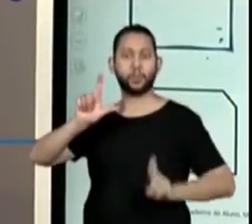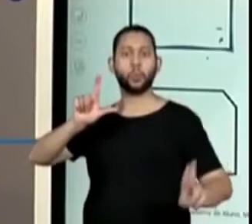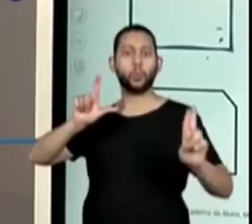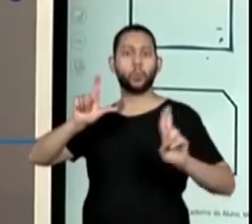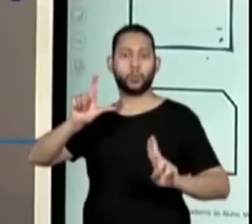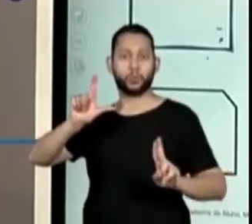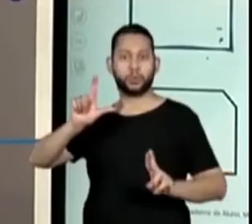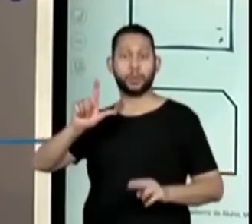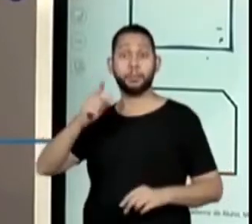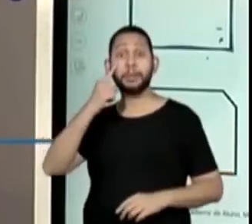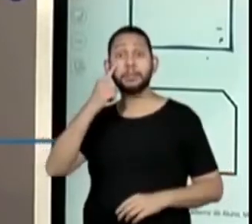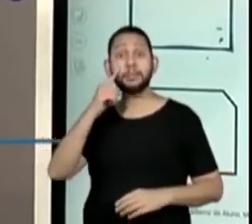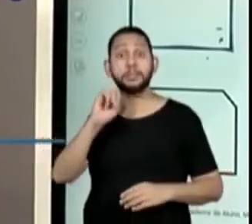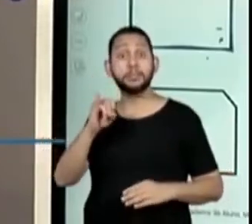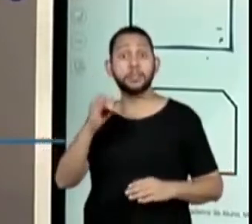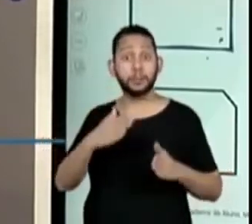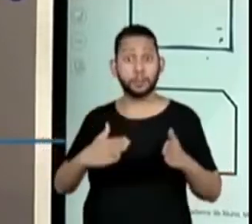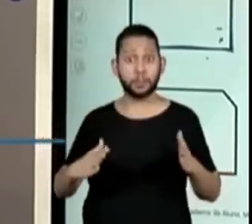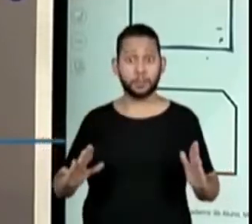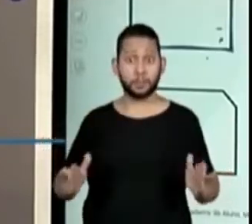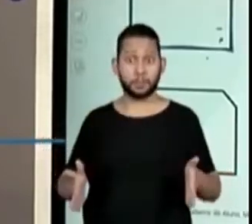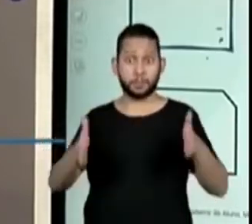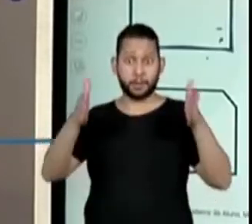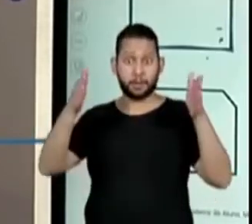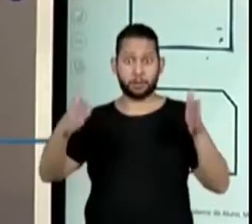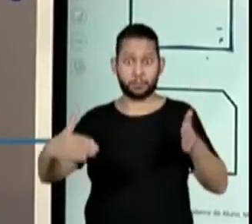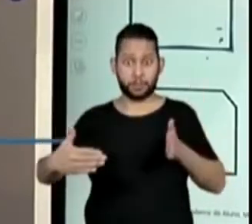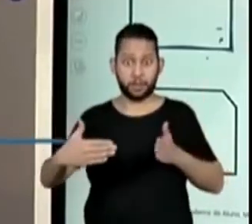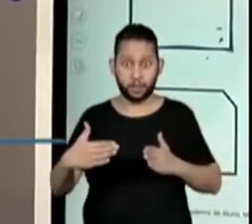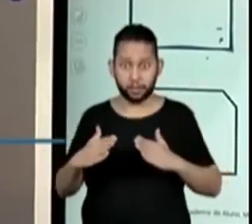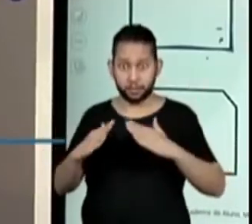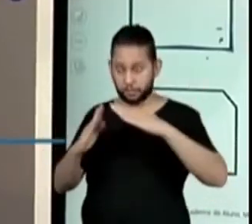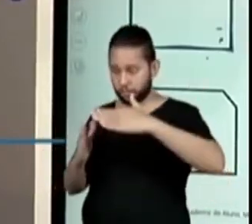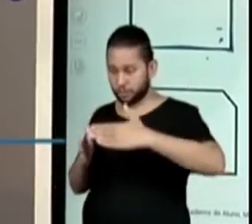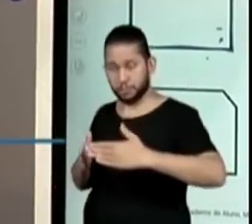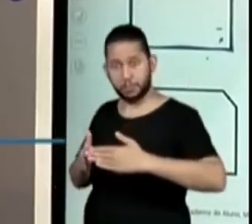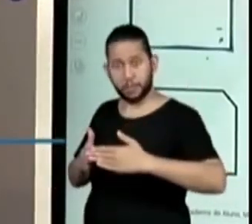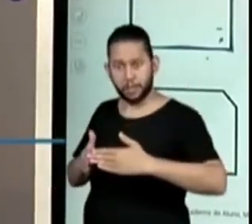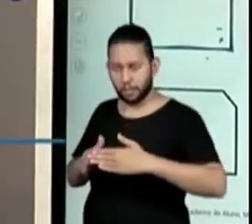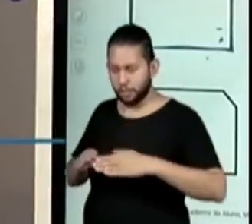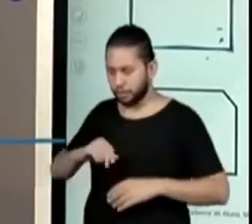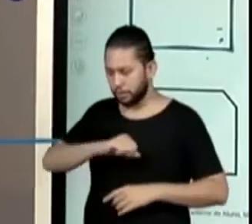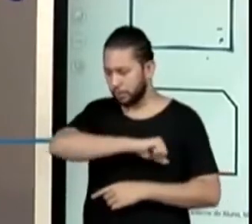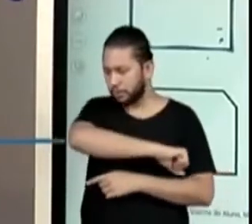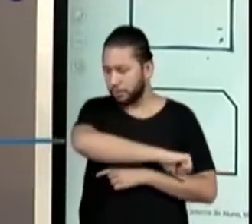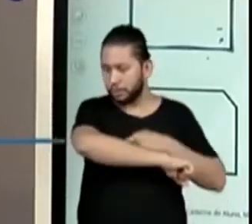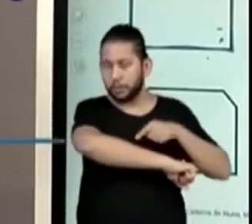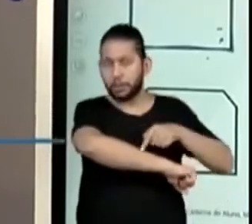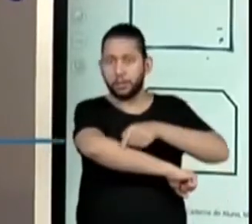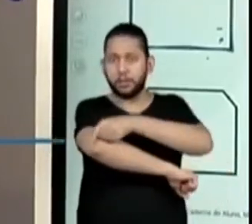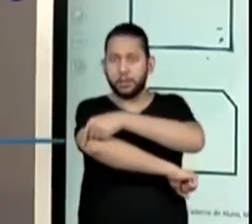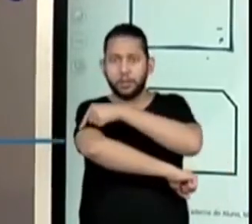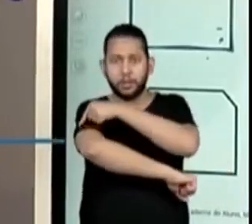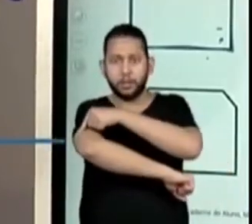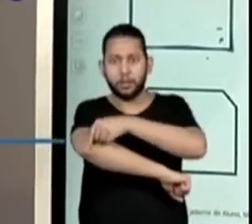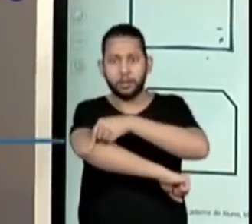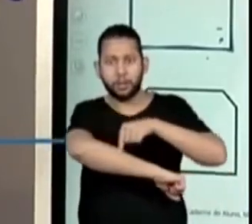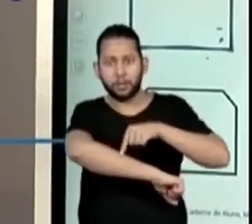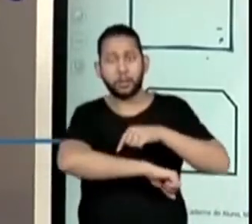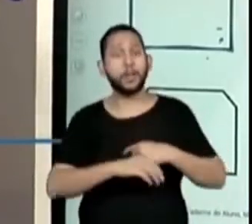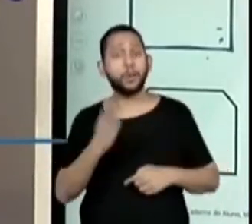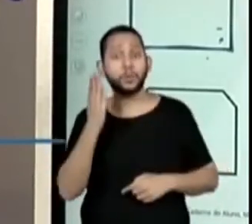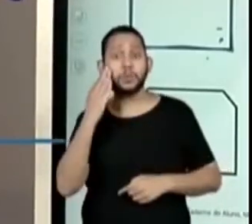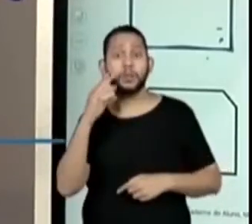você ver se as quinas estão alinhadas. Porque quando você tem as quinas alinhadas em ângulos de 90 graus, você sabe que a sua construção, o